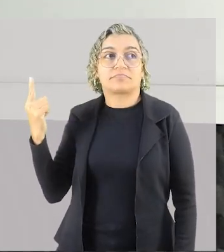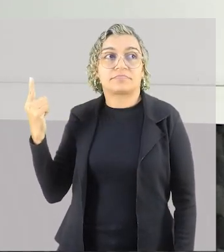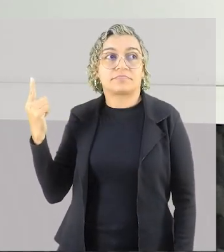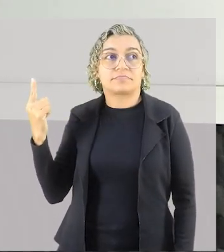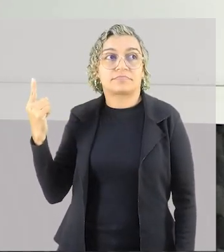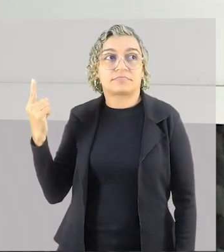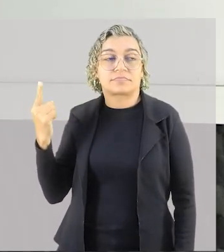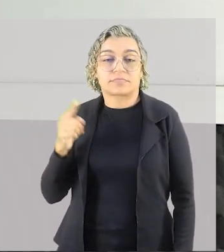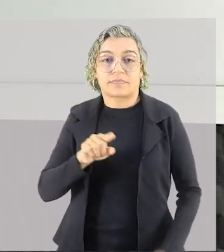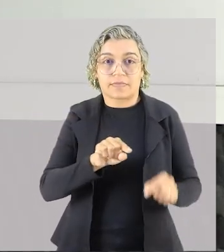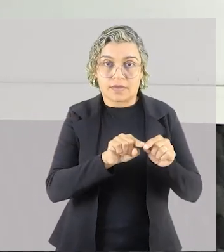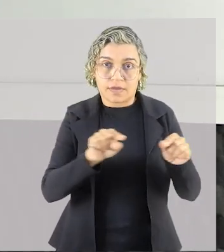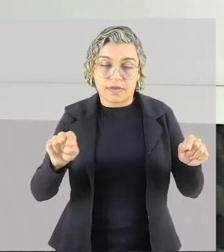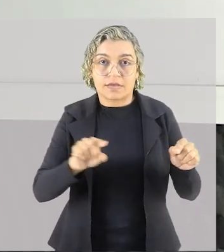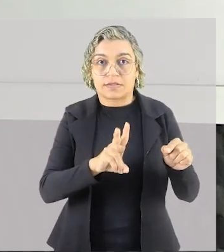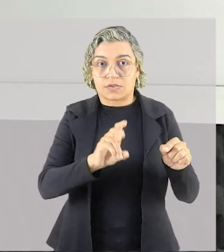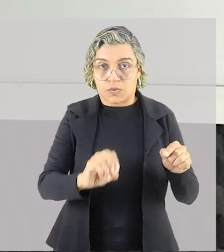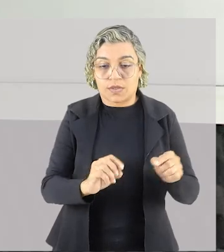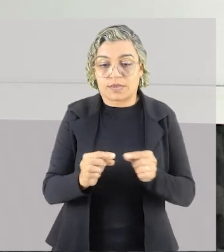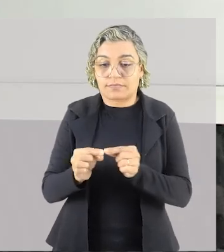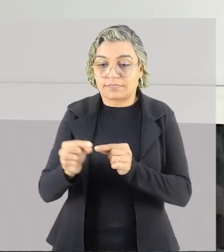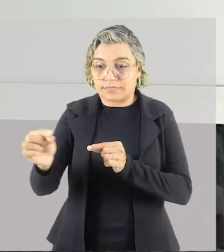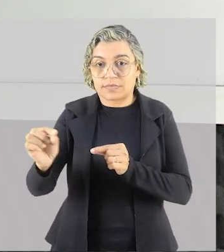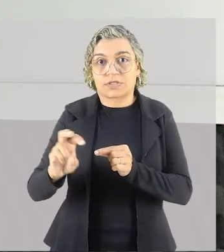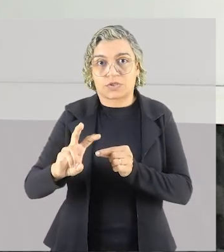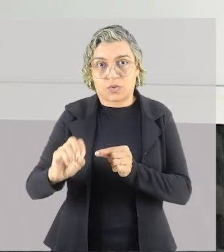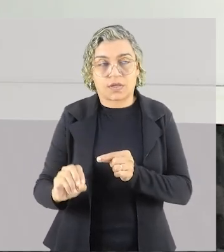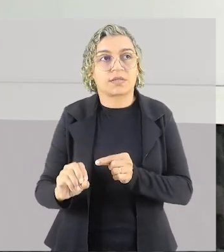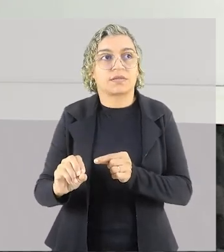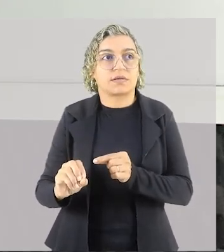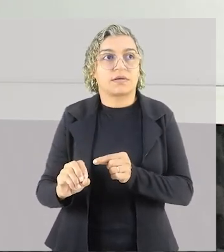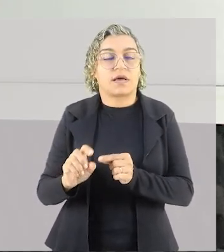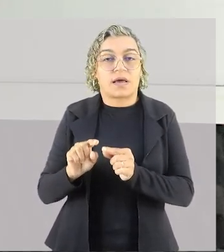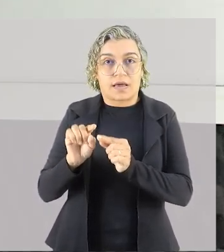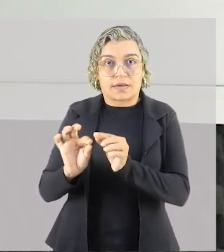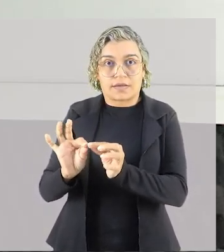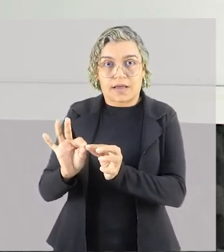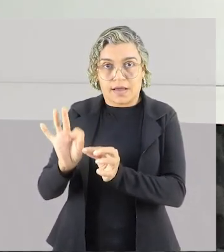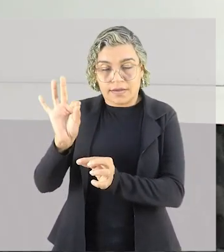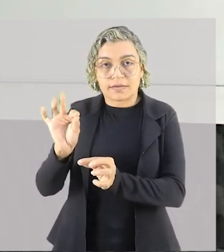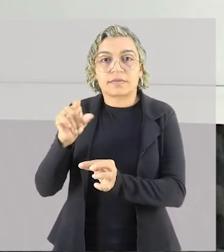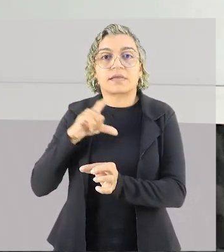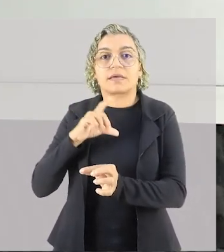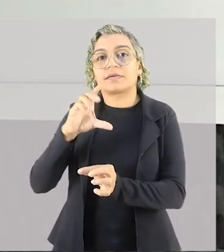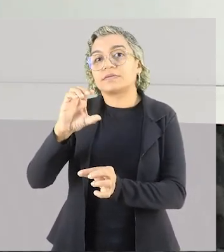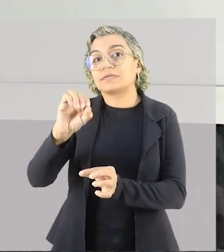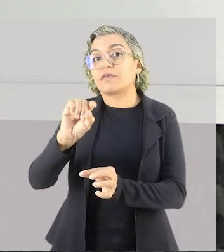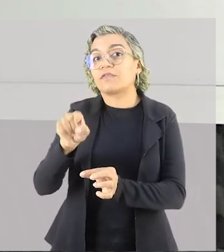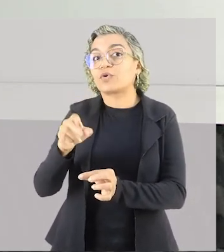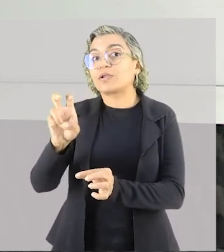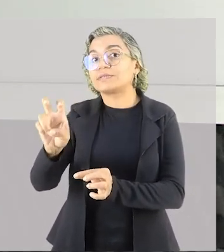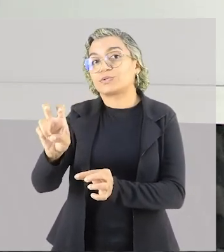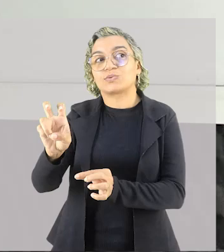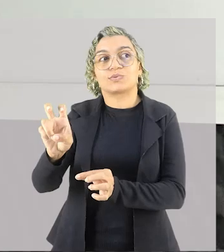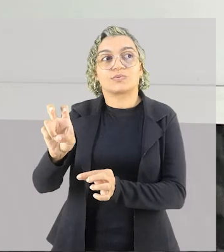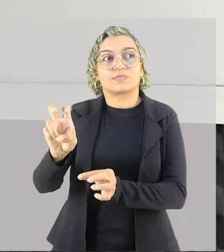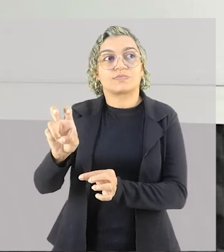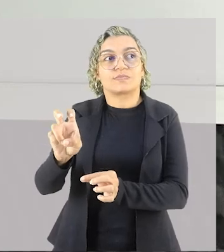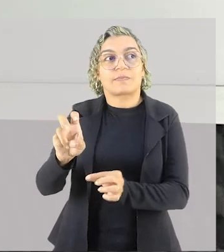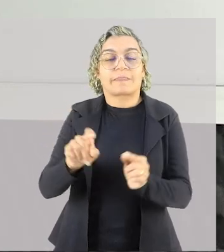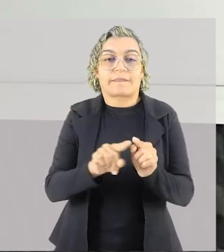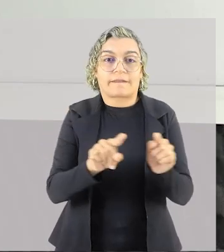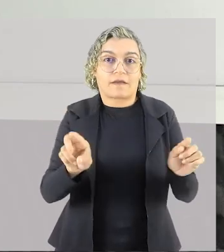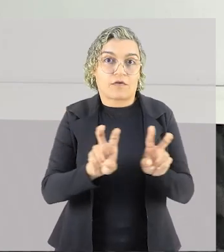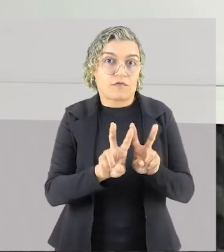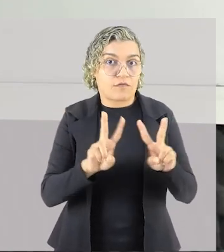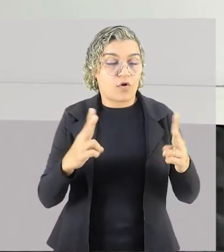tem 50, aqui tem 50 e aqui tem 0,5, ó. Certo? Esse aqui vai ser o volume do